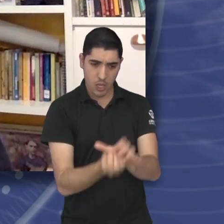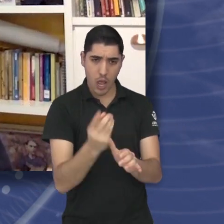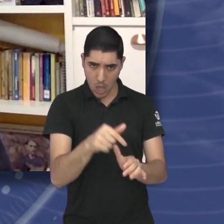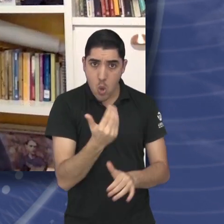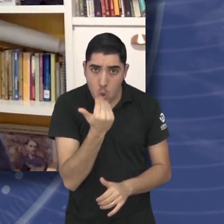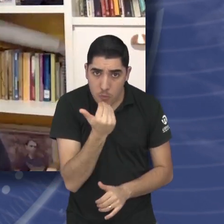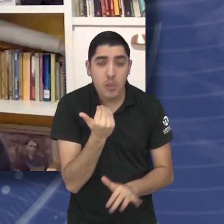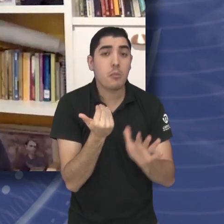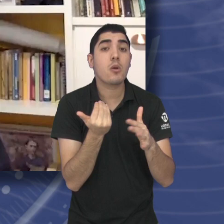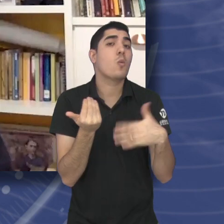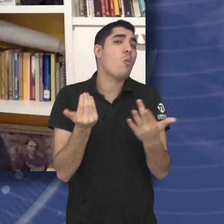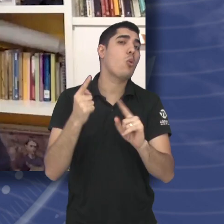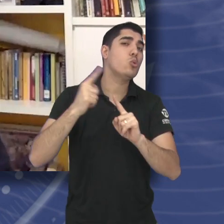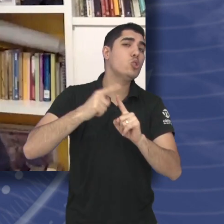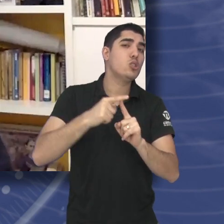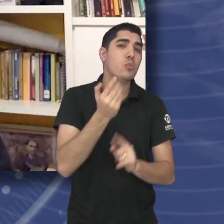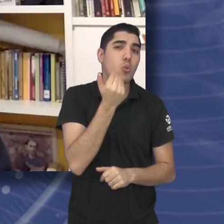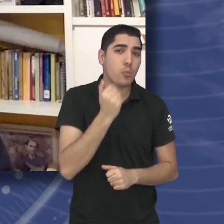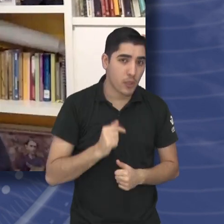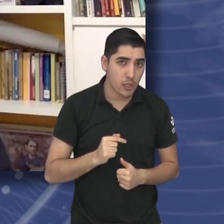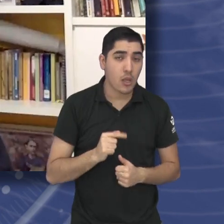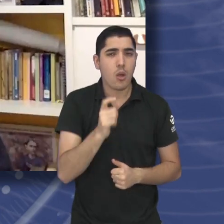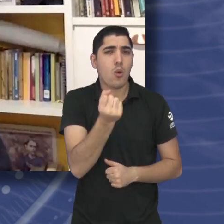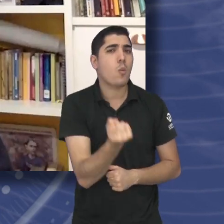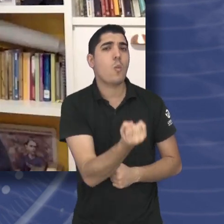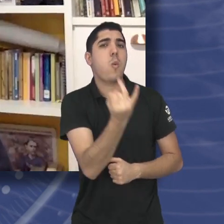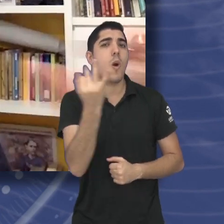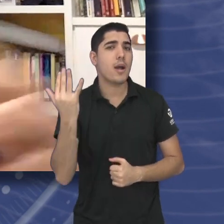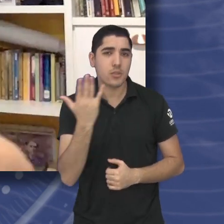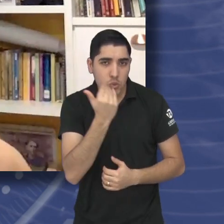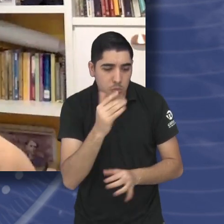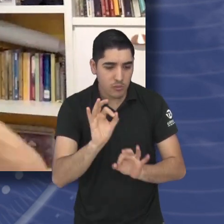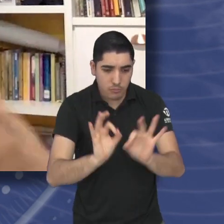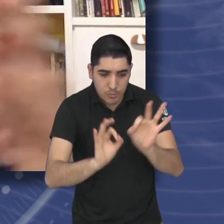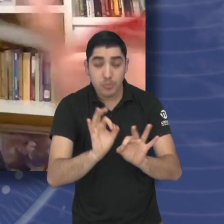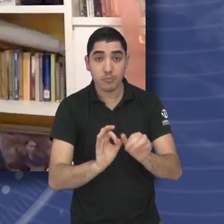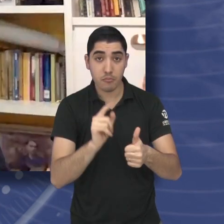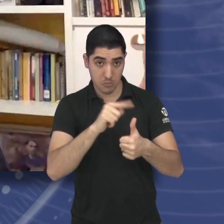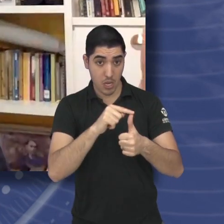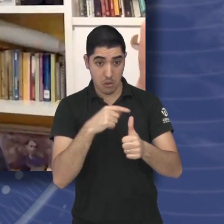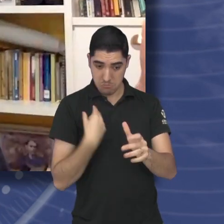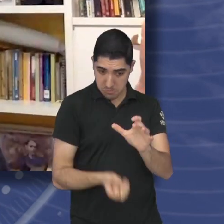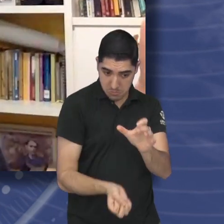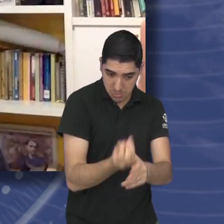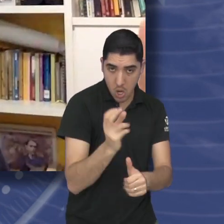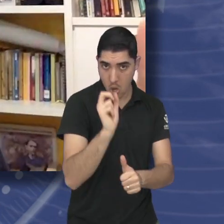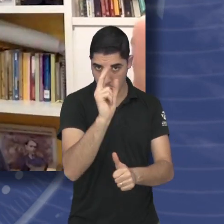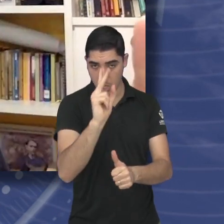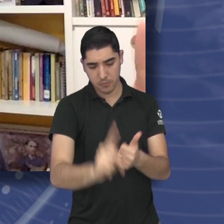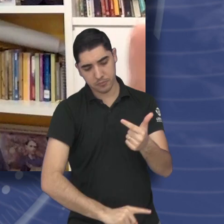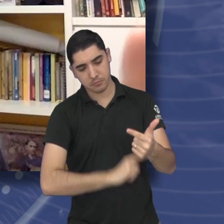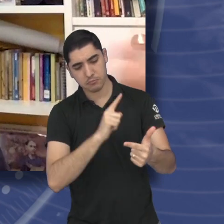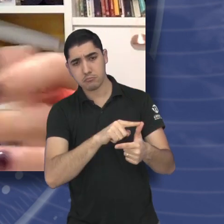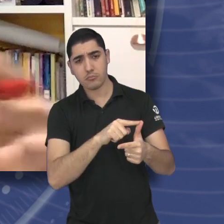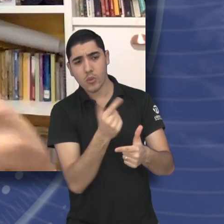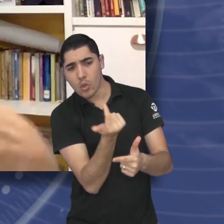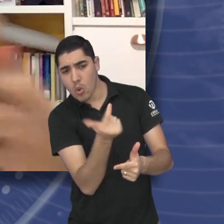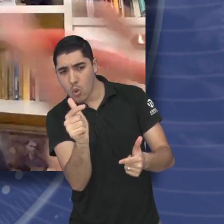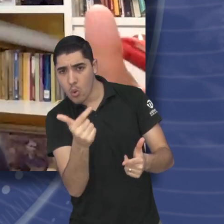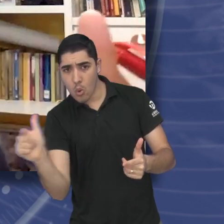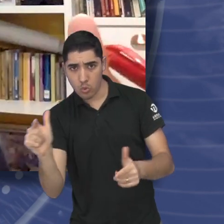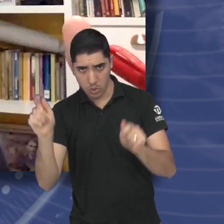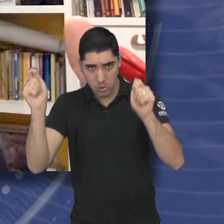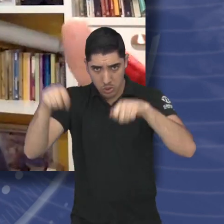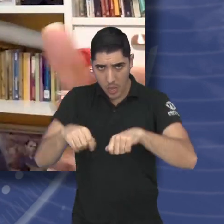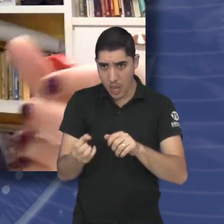que tipo? Né? Com que quantidade? Né? E se eu produzir alimentos, eu vou conseguir produzir outras coisas também? Ou se eu